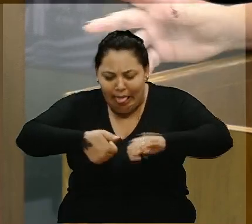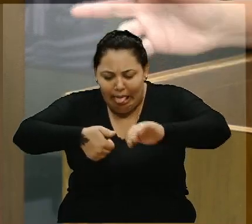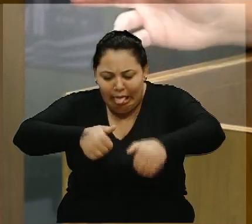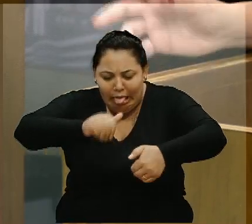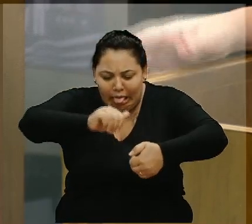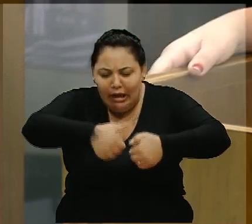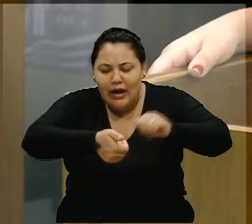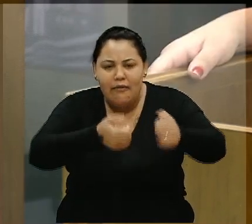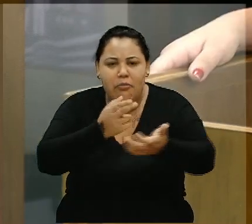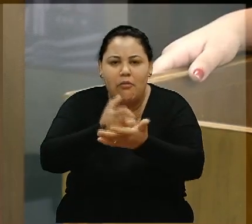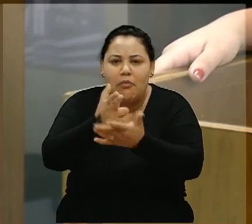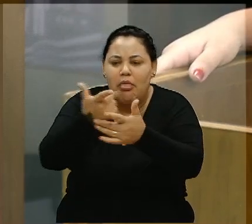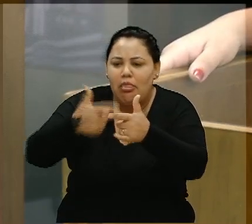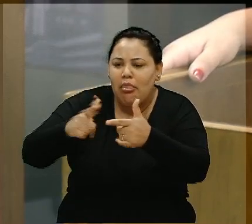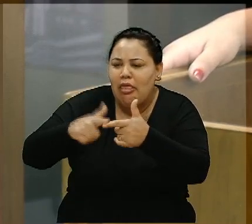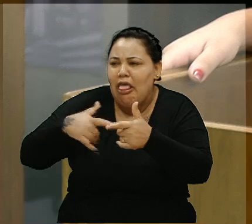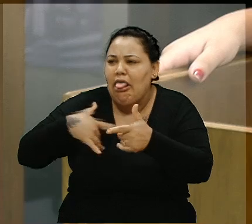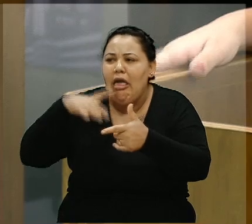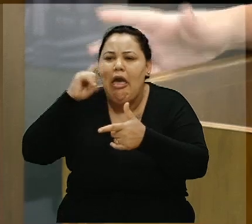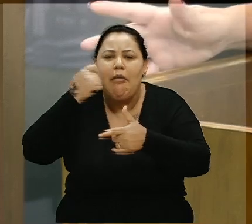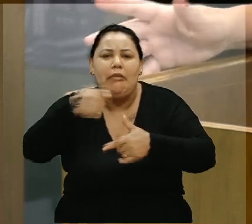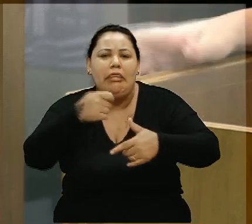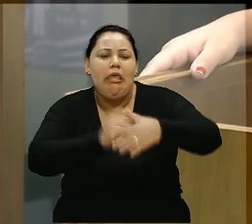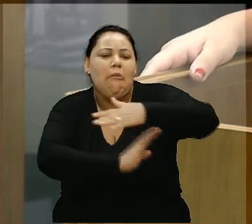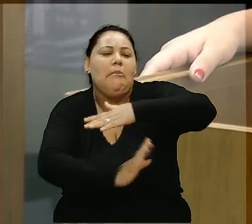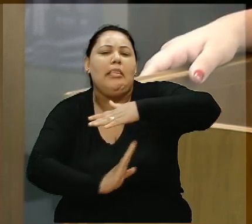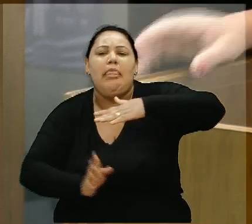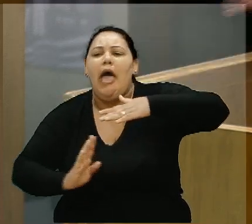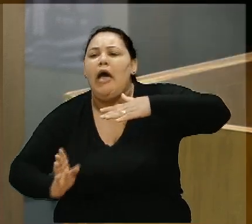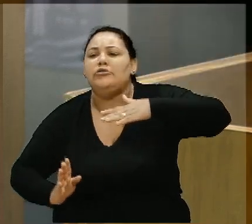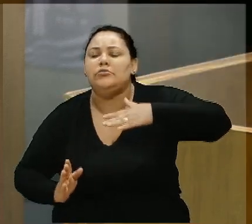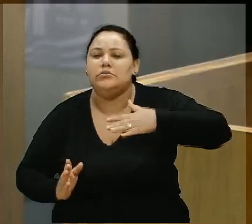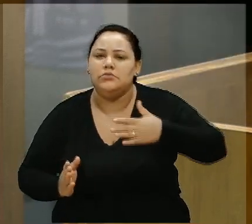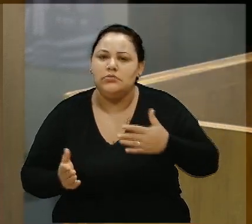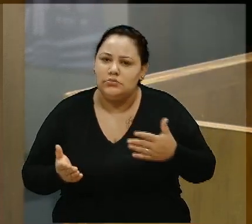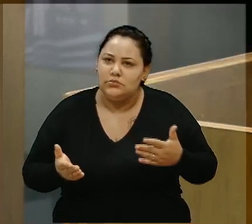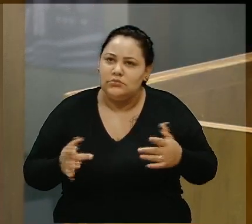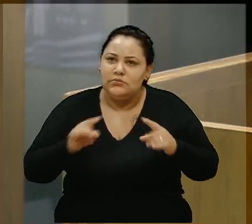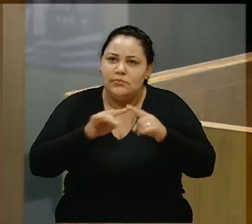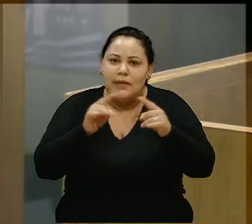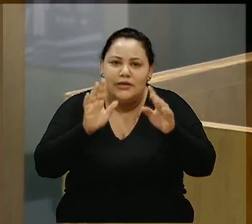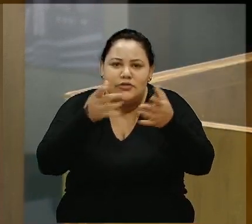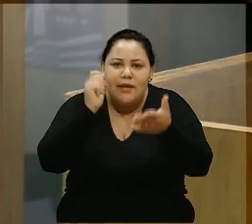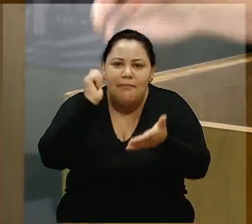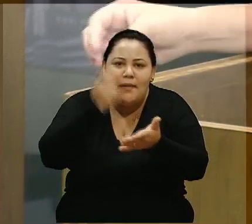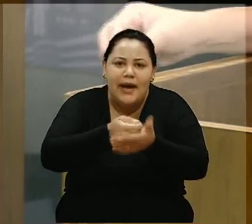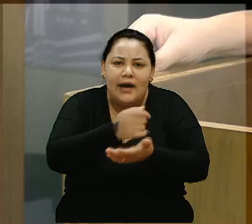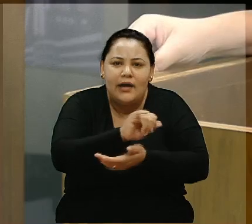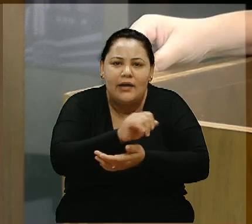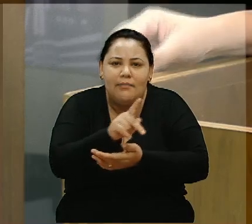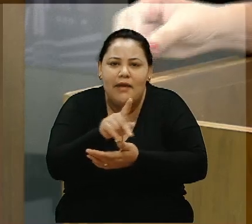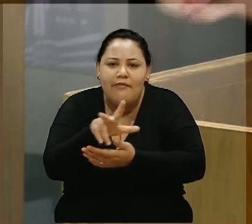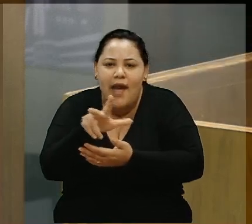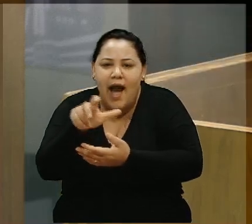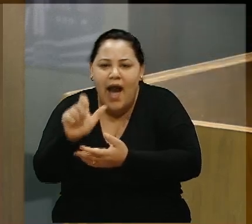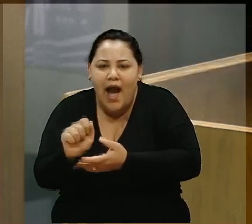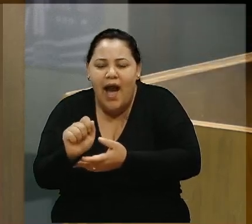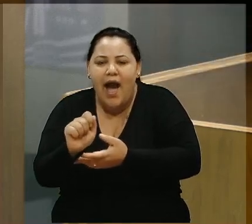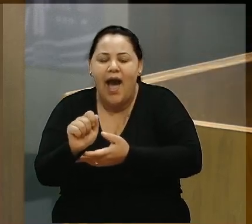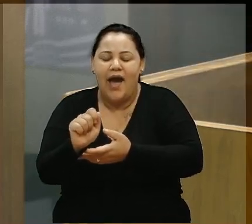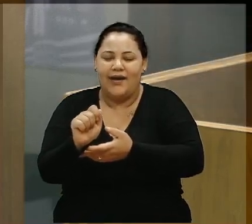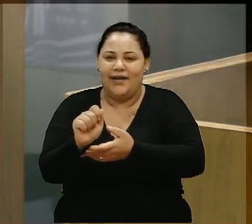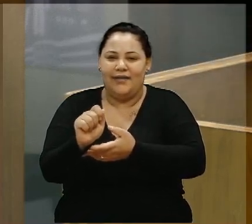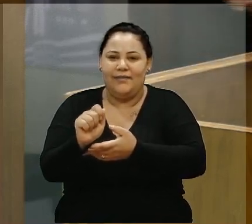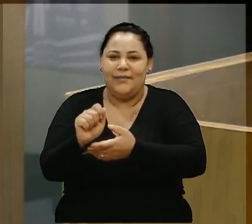escuta, teria que botar um pedágio aqui. Teria que botar um pedágio aqui. Mas a gente já paga o IPVA por isso, gente. A gente já